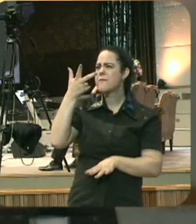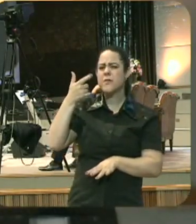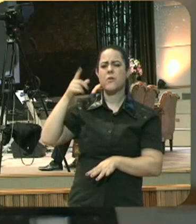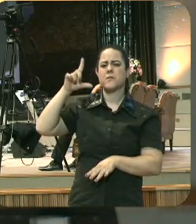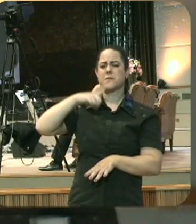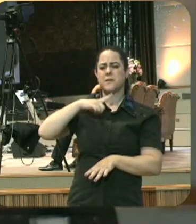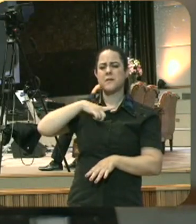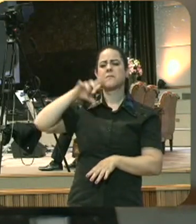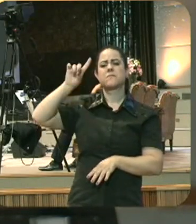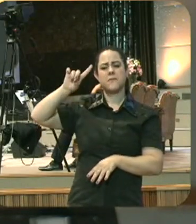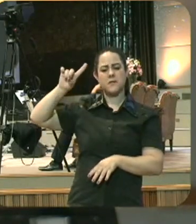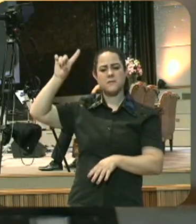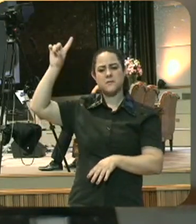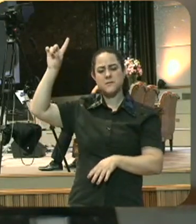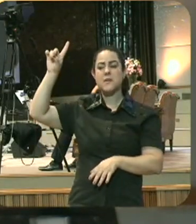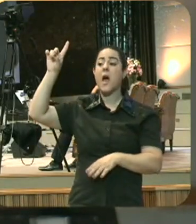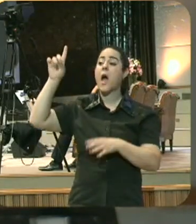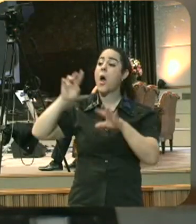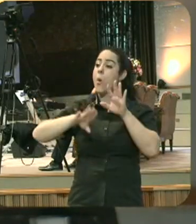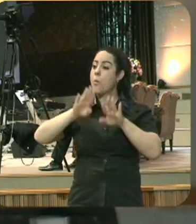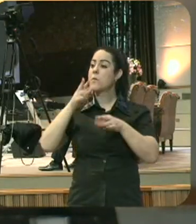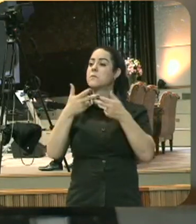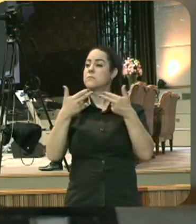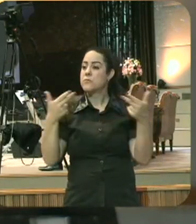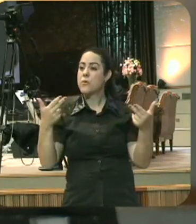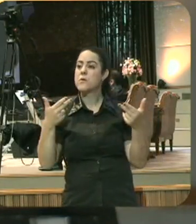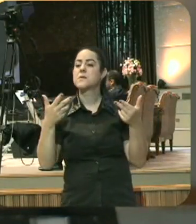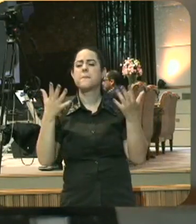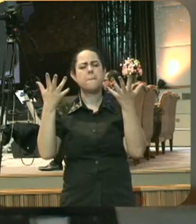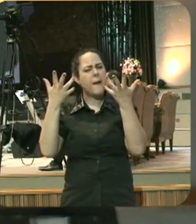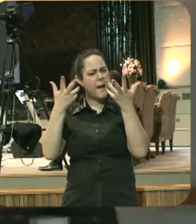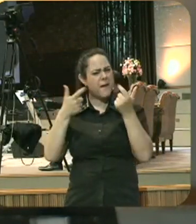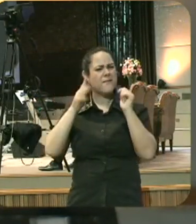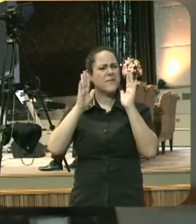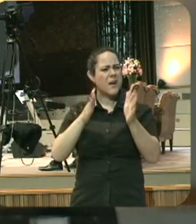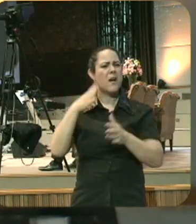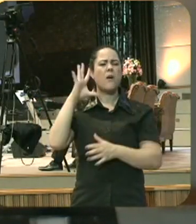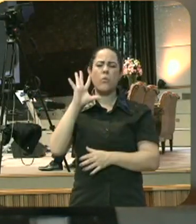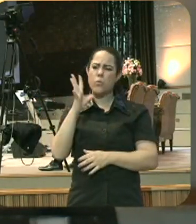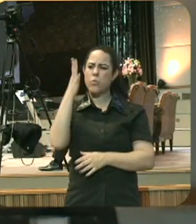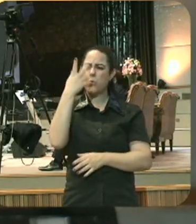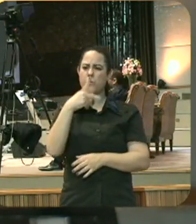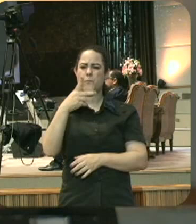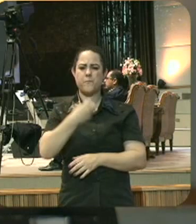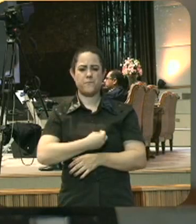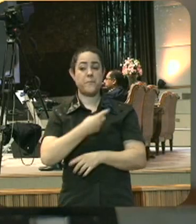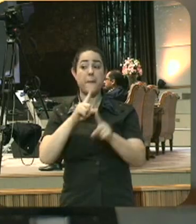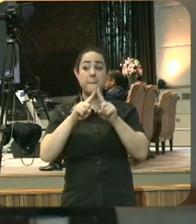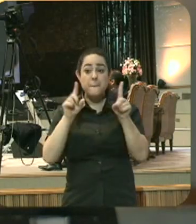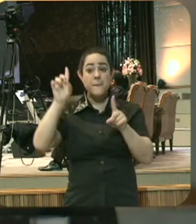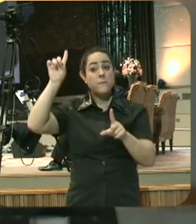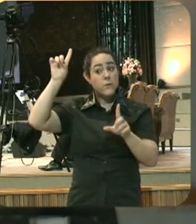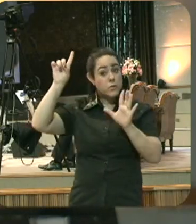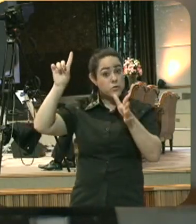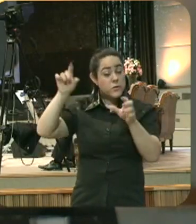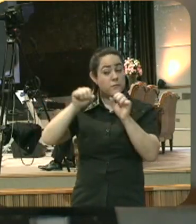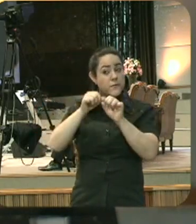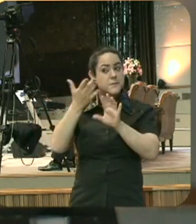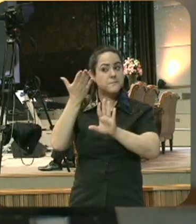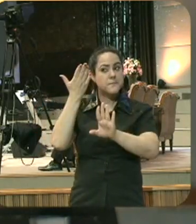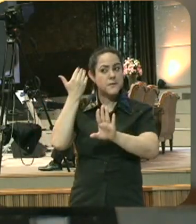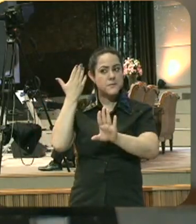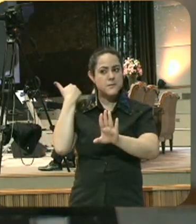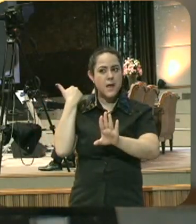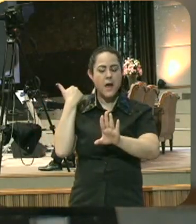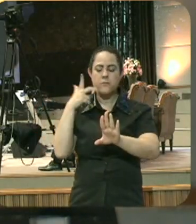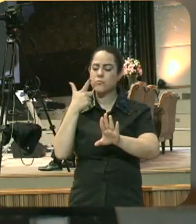maravilhosa. Algumas coisas tremendas de Deus já marcaram a sua vida. Mas o que Deus já fez no